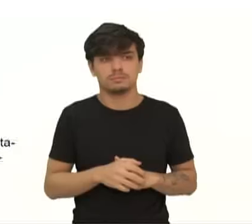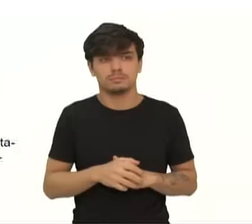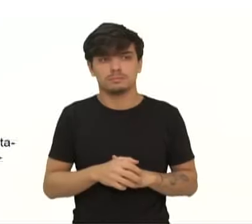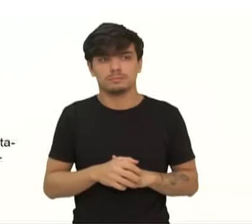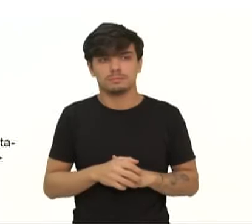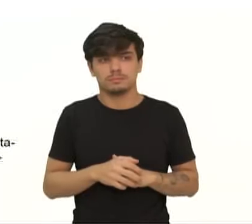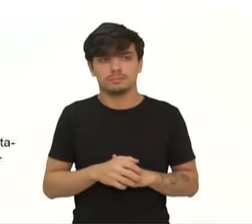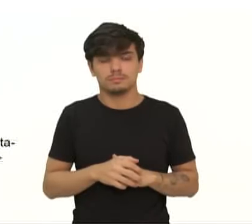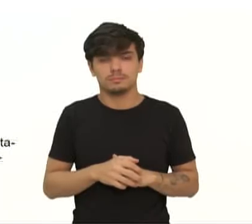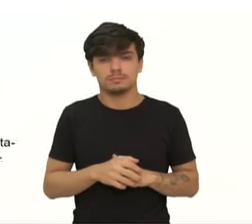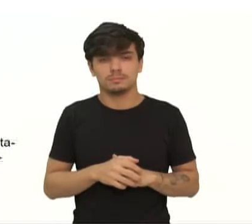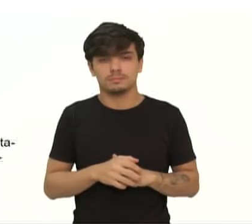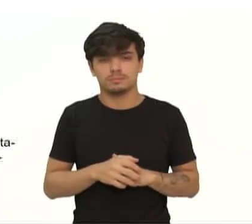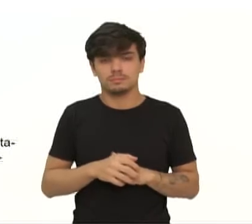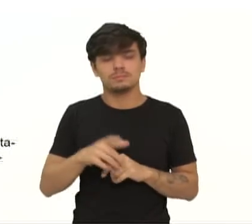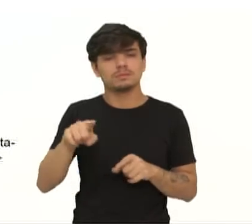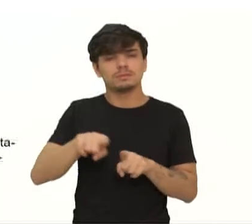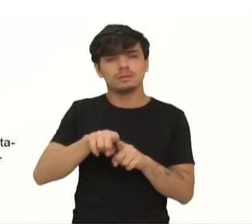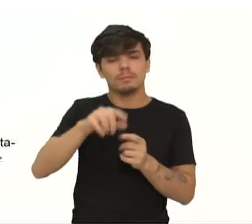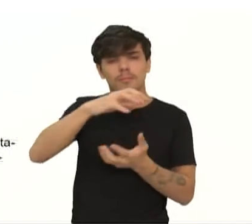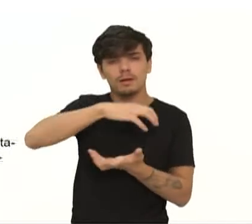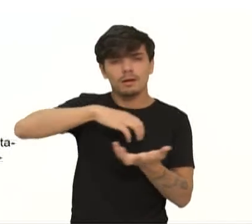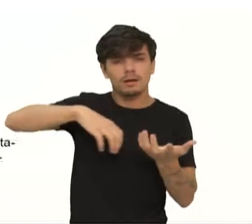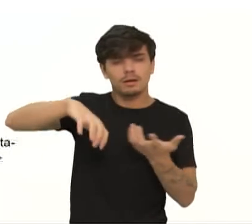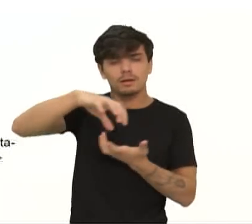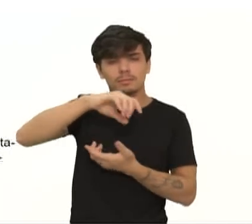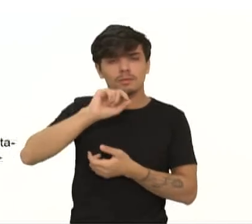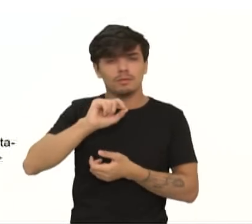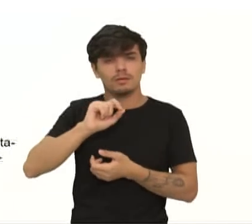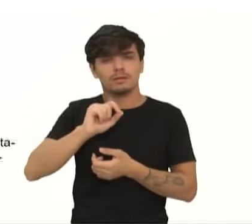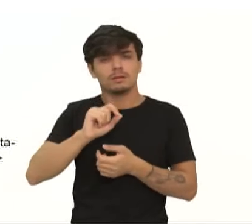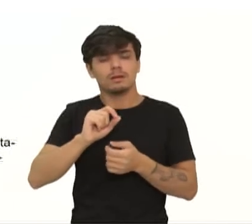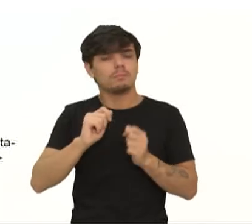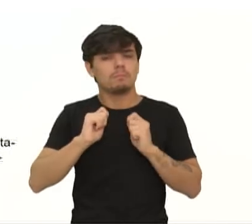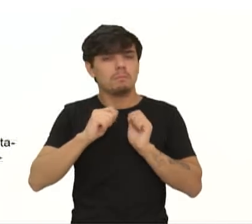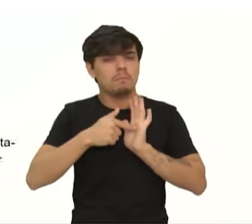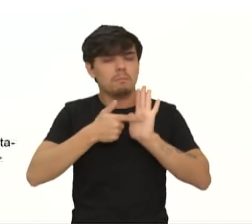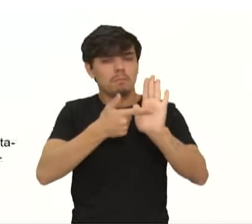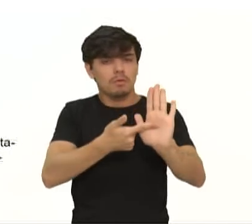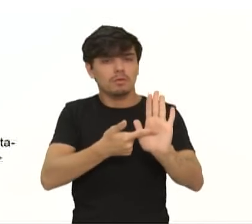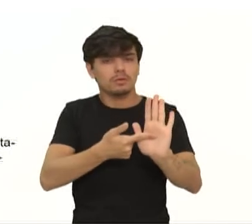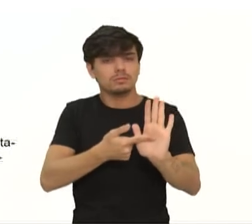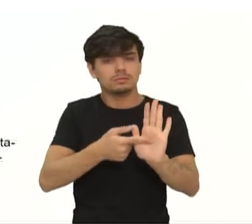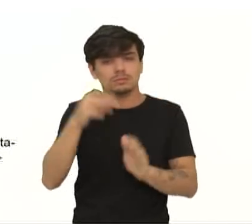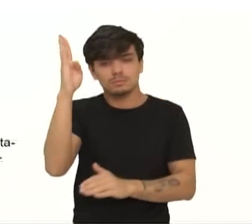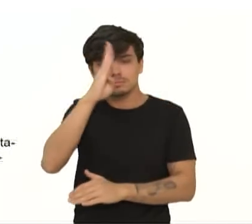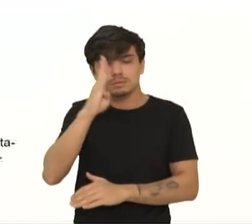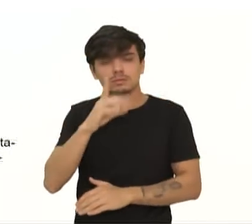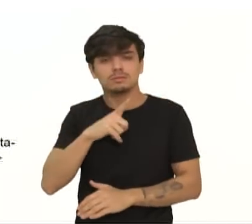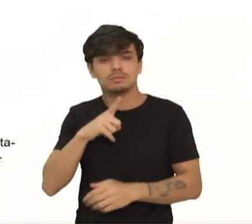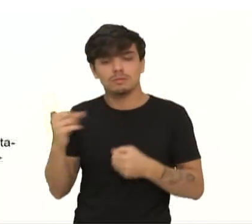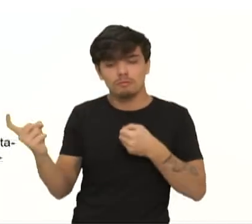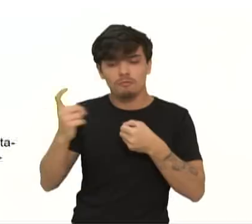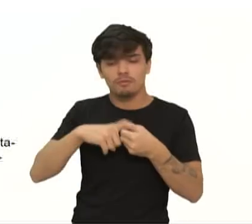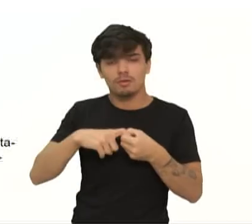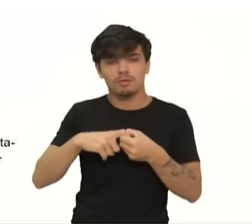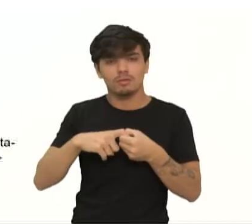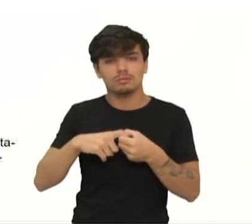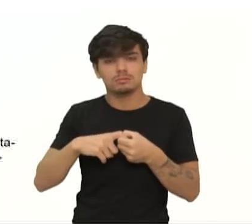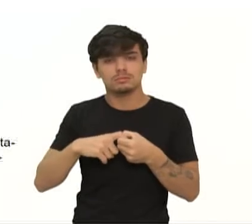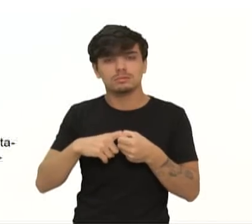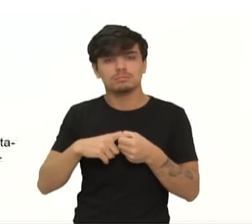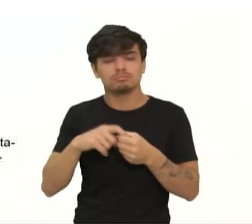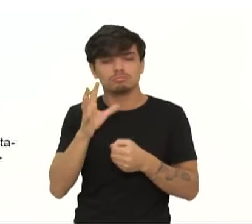Recuperação pós-pandemia, crise escancara desigualdade e o Brasil terá retomada lenta, dizem